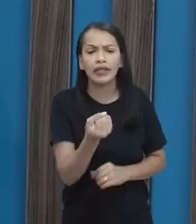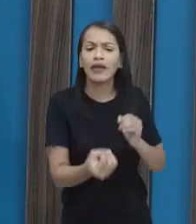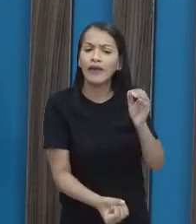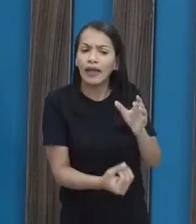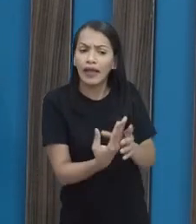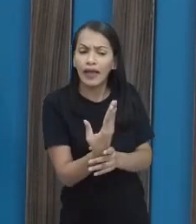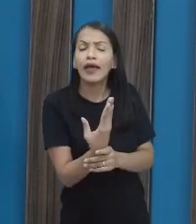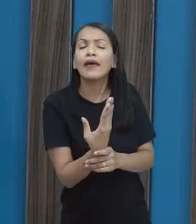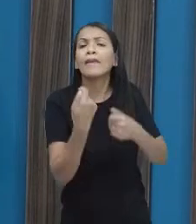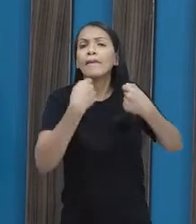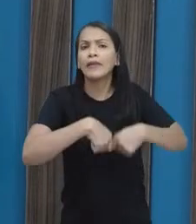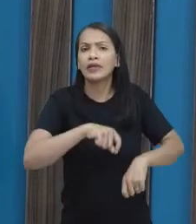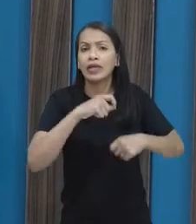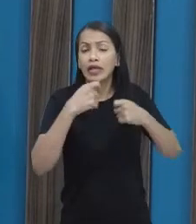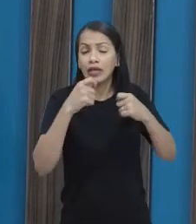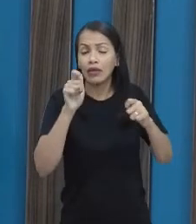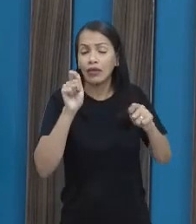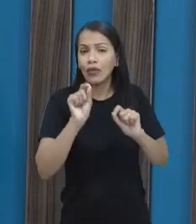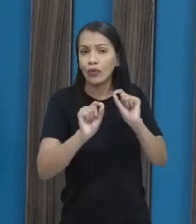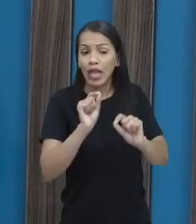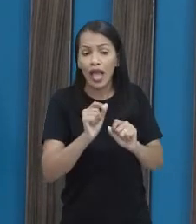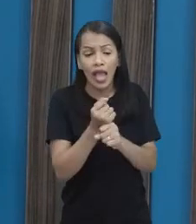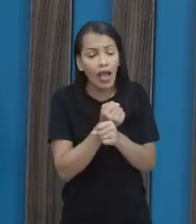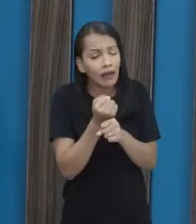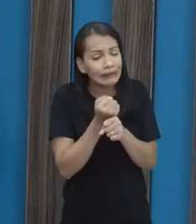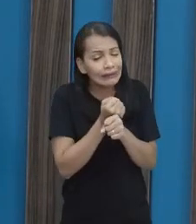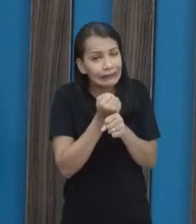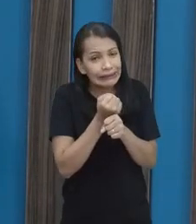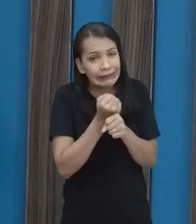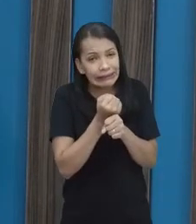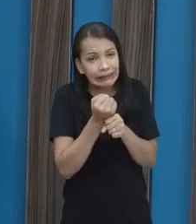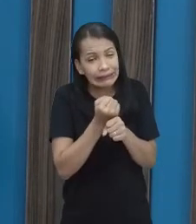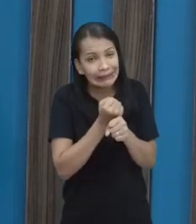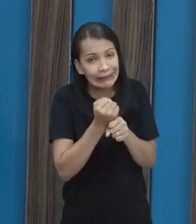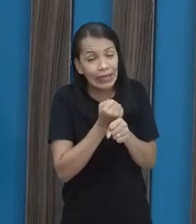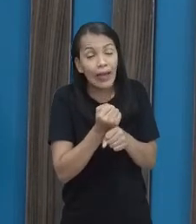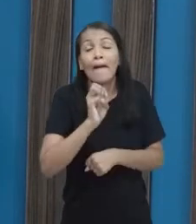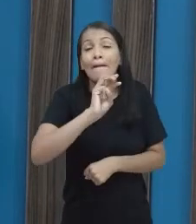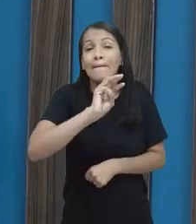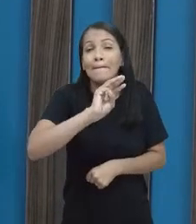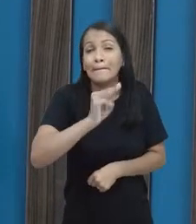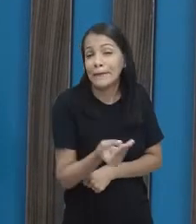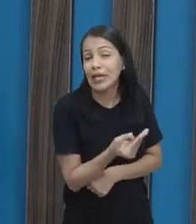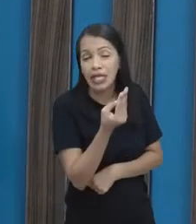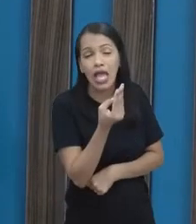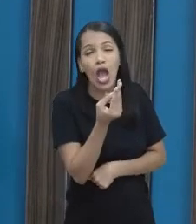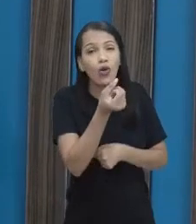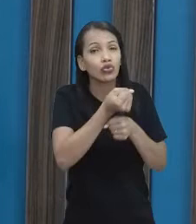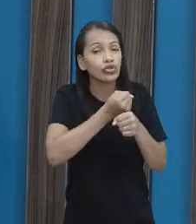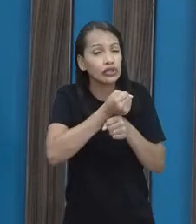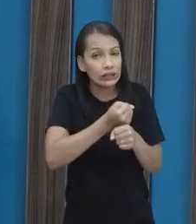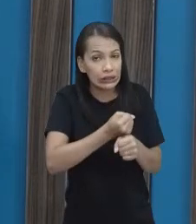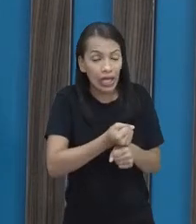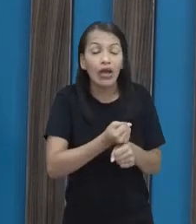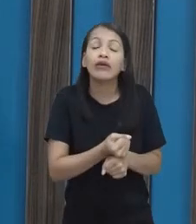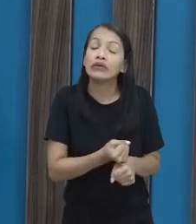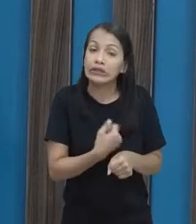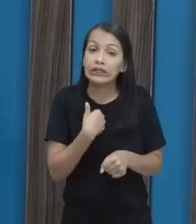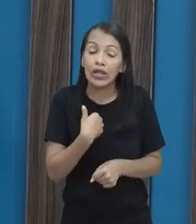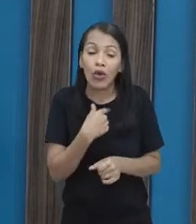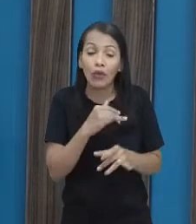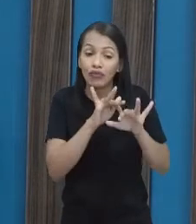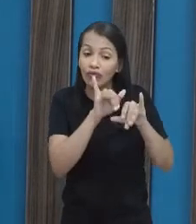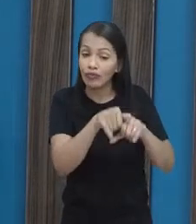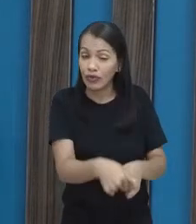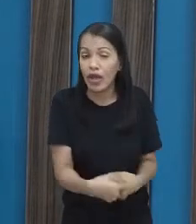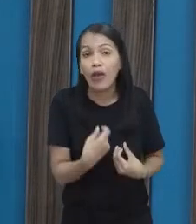petróleo, vai precisar aí de milhões de anos. E uma vez retirado, pessoal, eu vou ter que esperar mais esse tempo para ele poder,